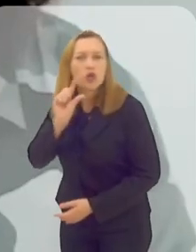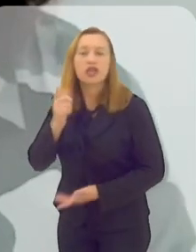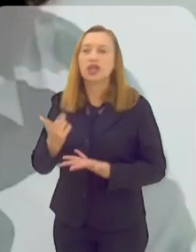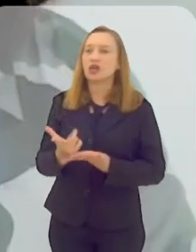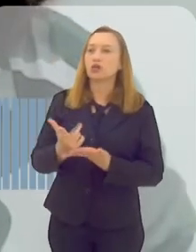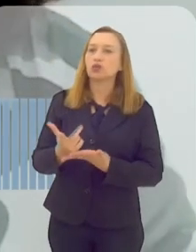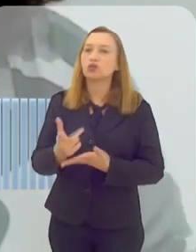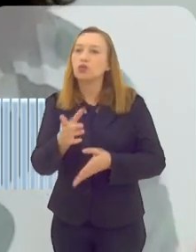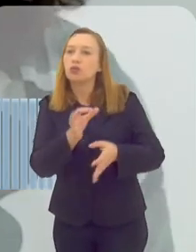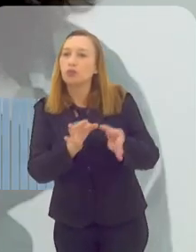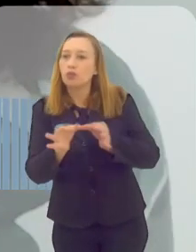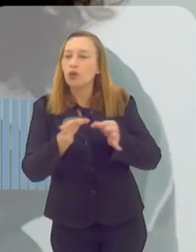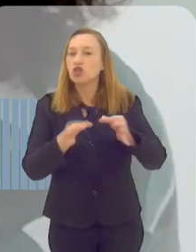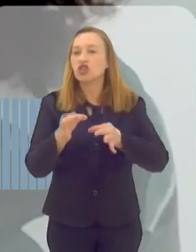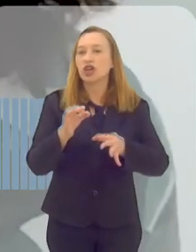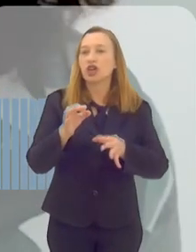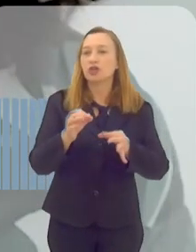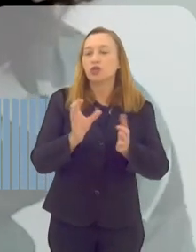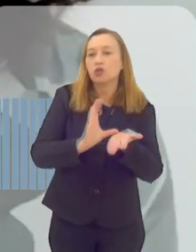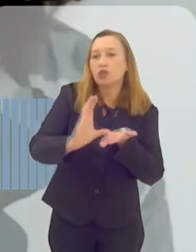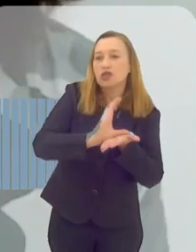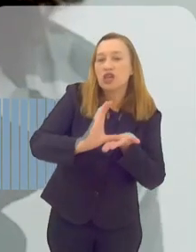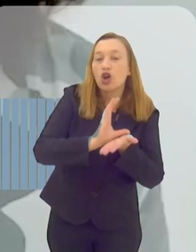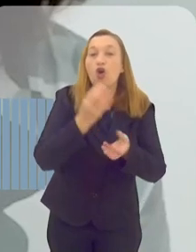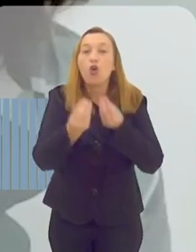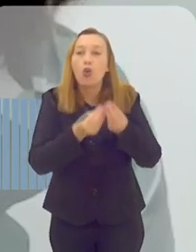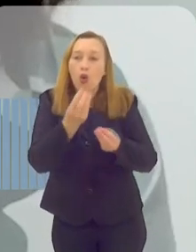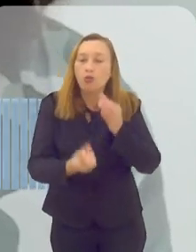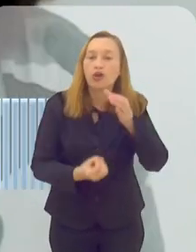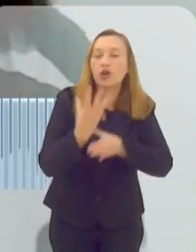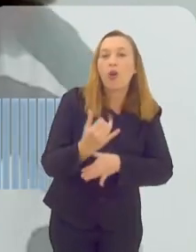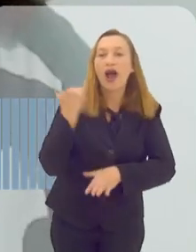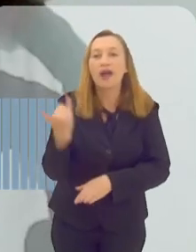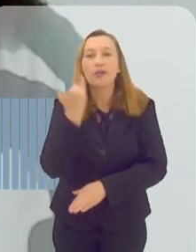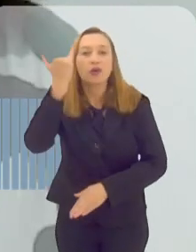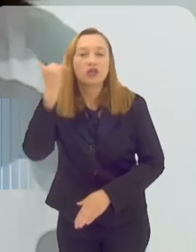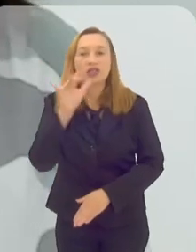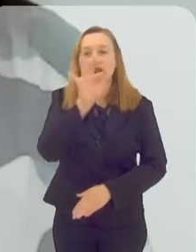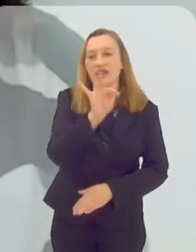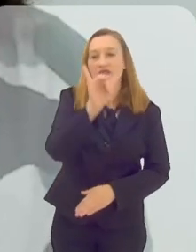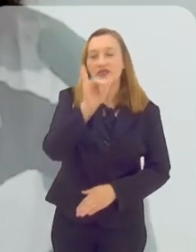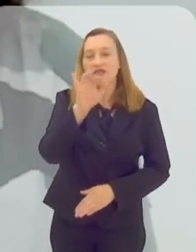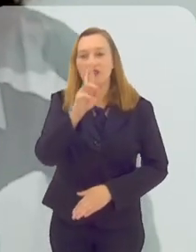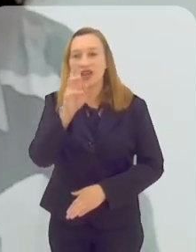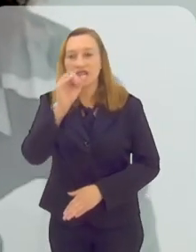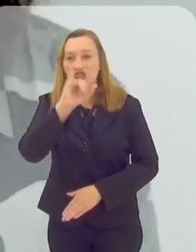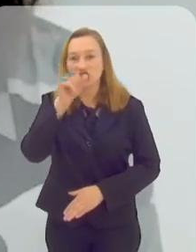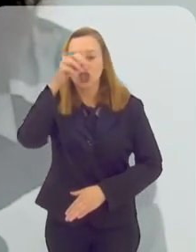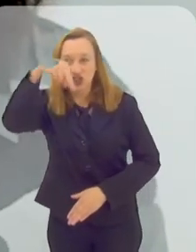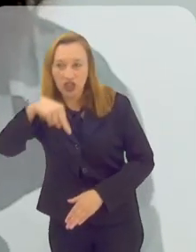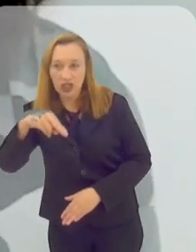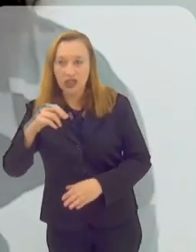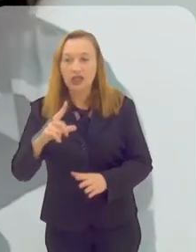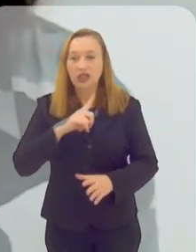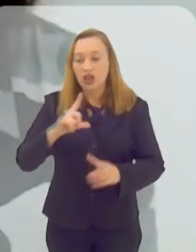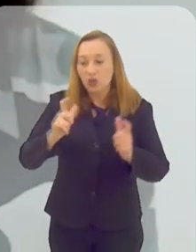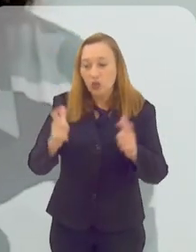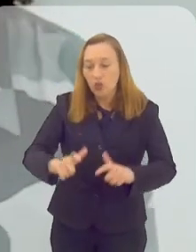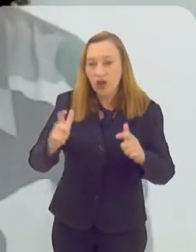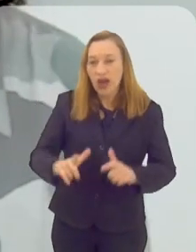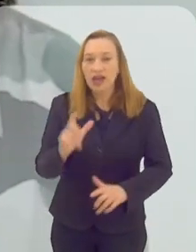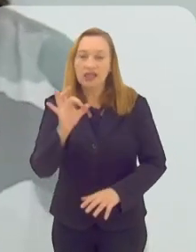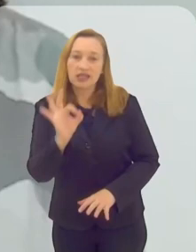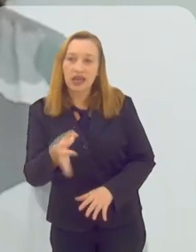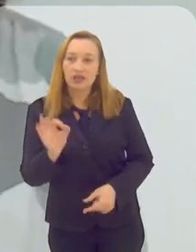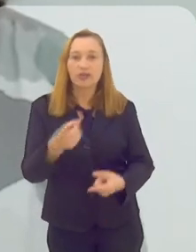pouquinho sobre o projeto do Conselho, como ele surgiu e da importância, né, da Firjan também sediar um espaço